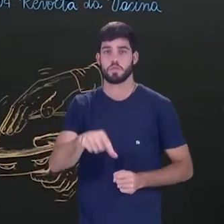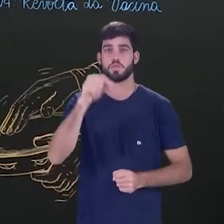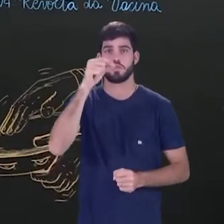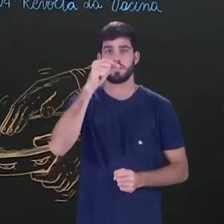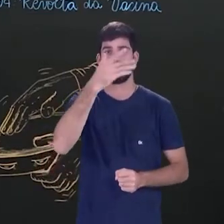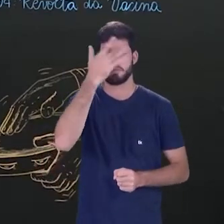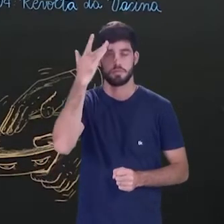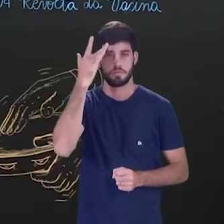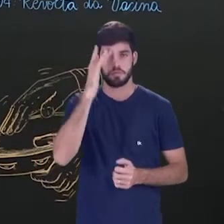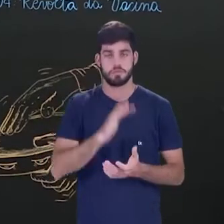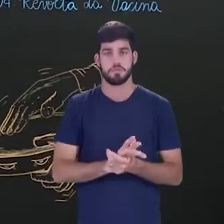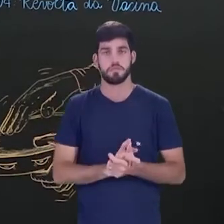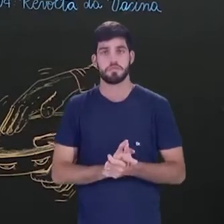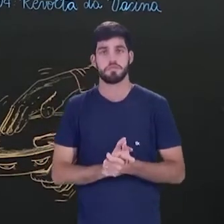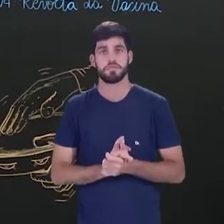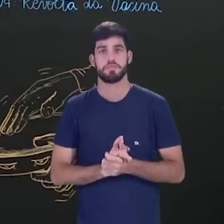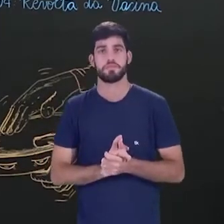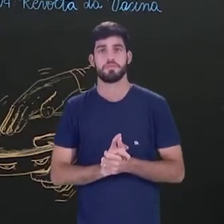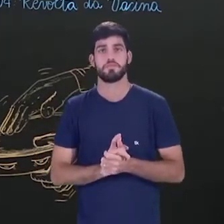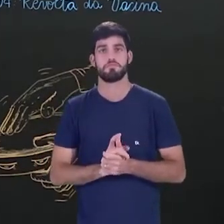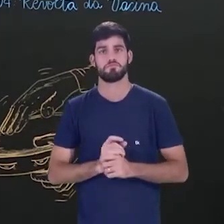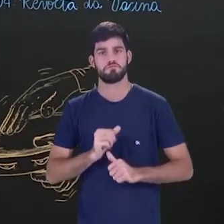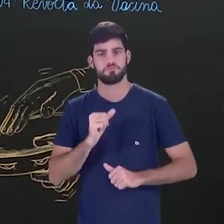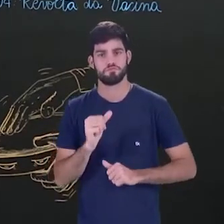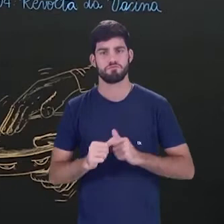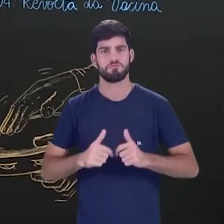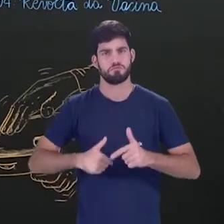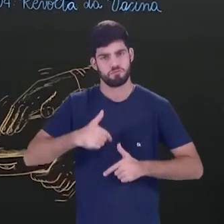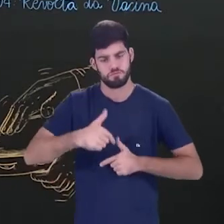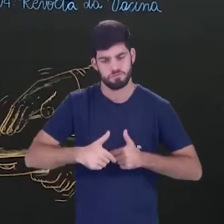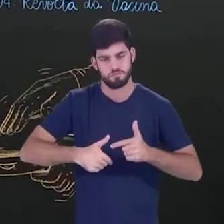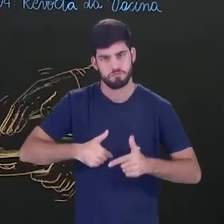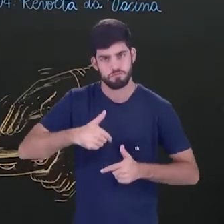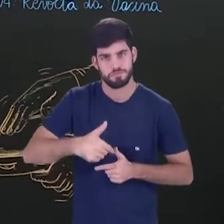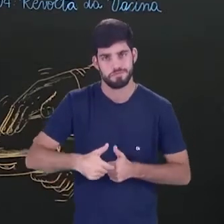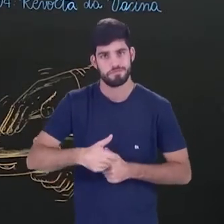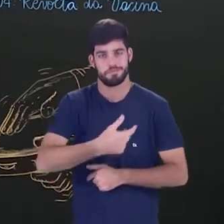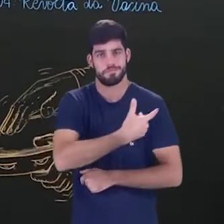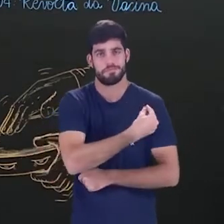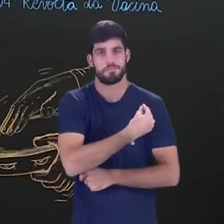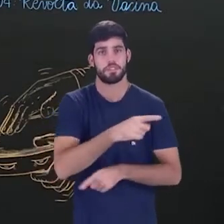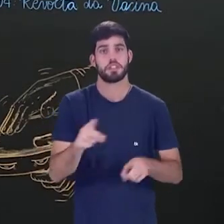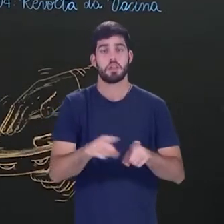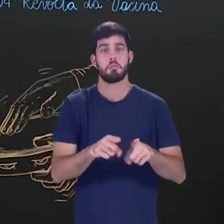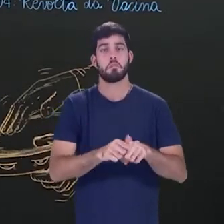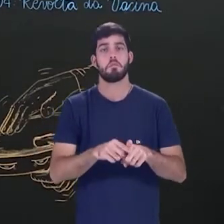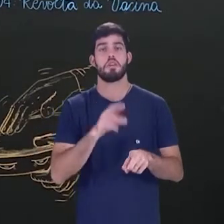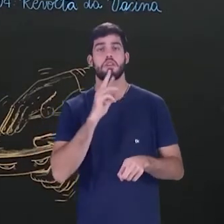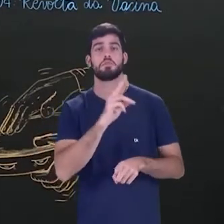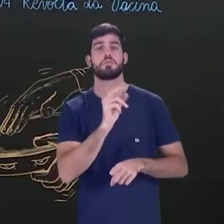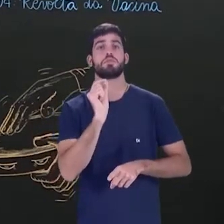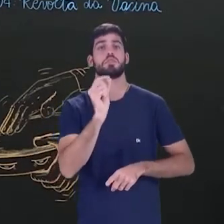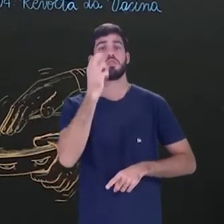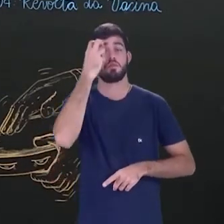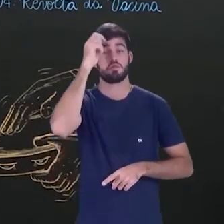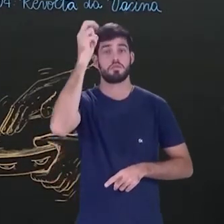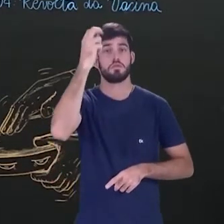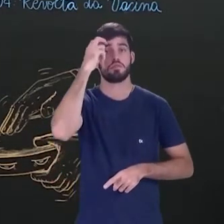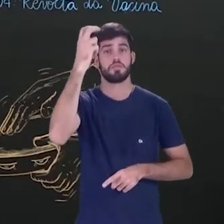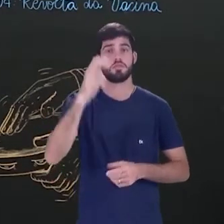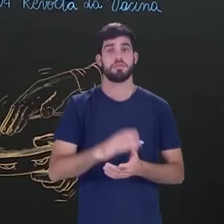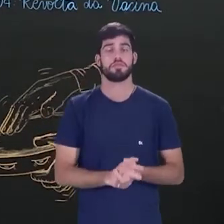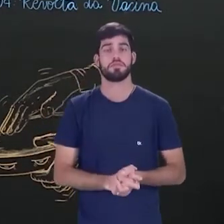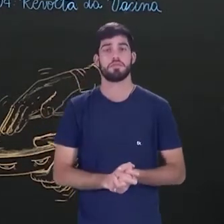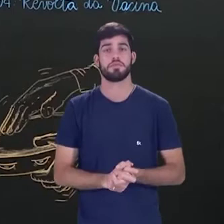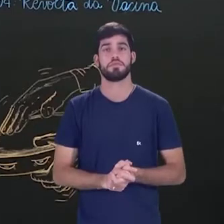maneira bastante agressiva, a revolta da vacina também era uma espécie de resposta cultural a esse governo que não levava em